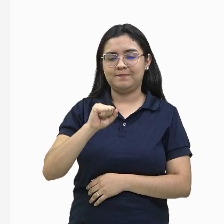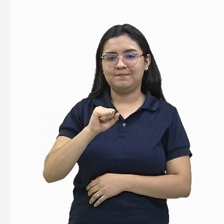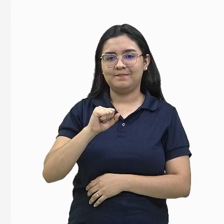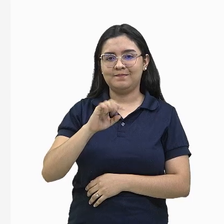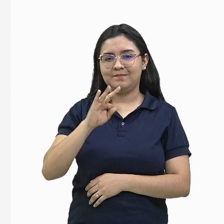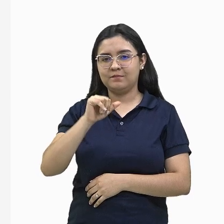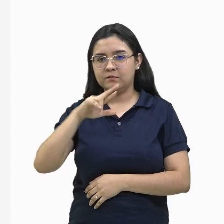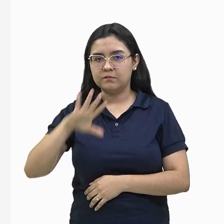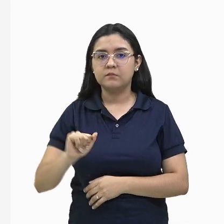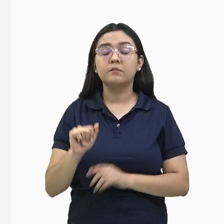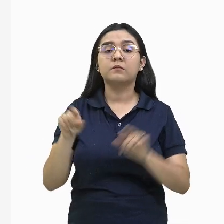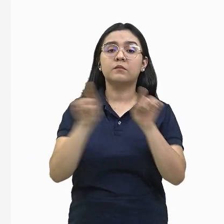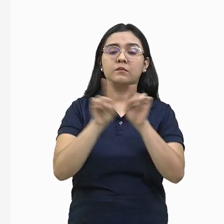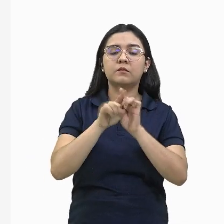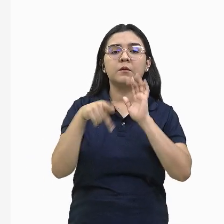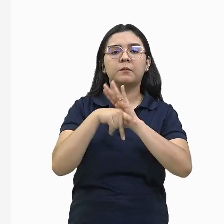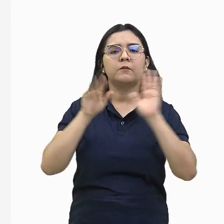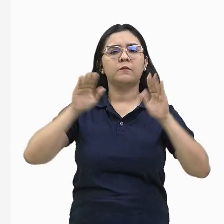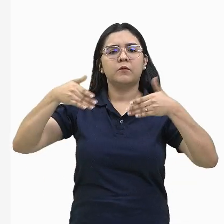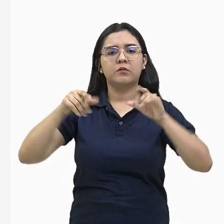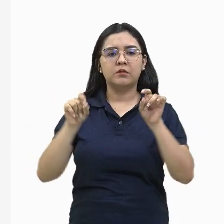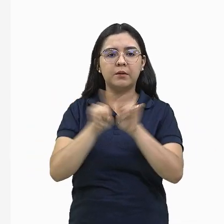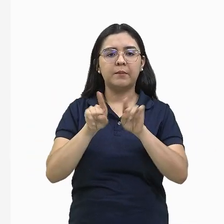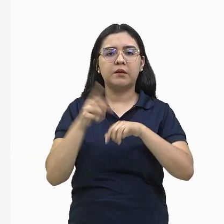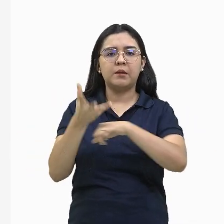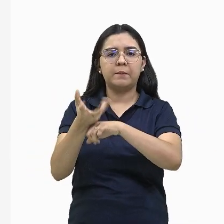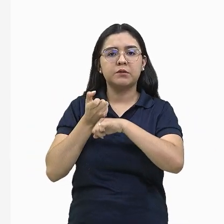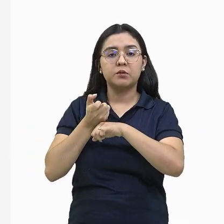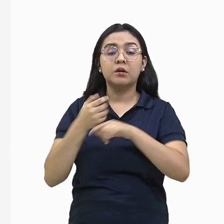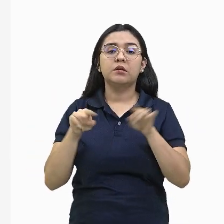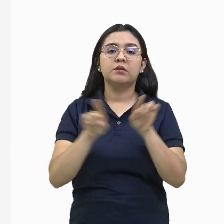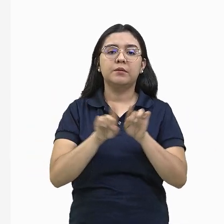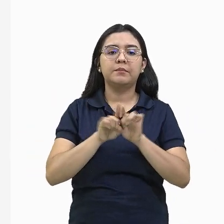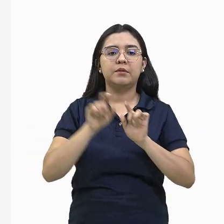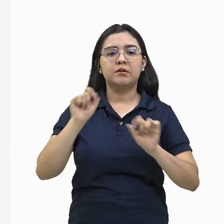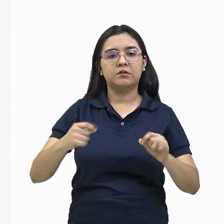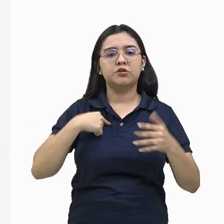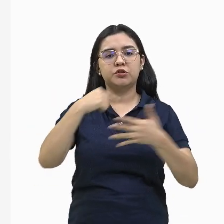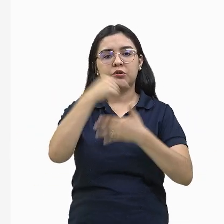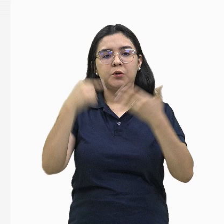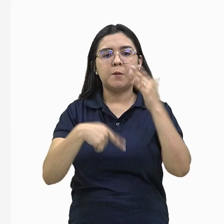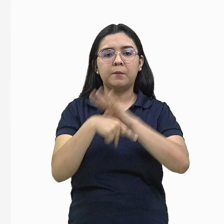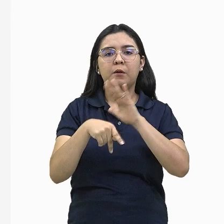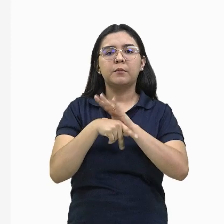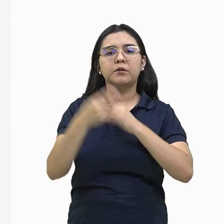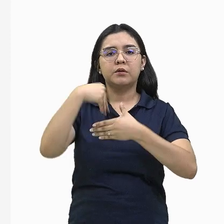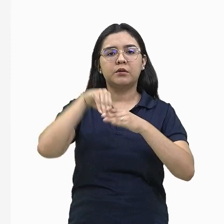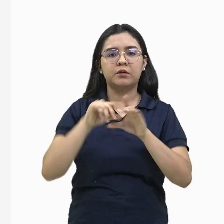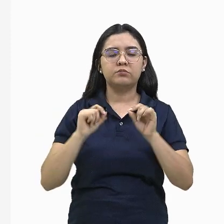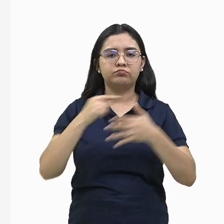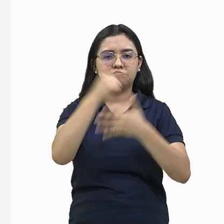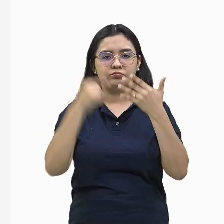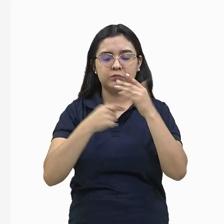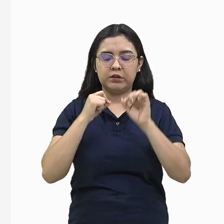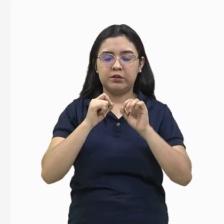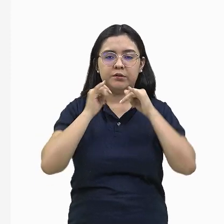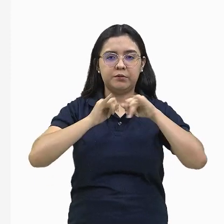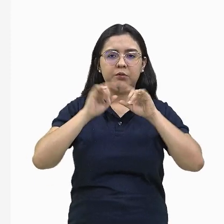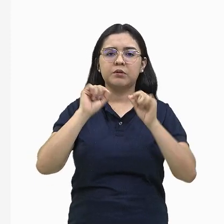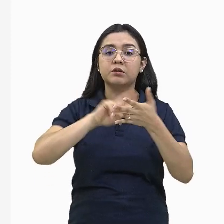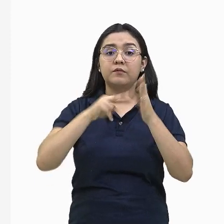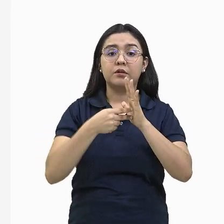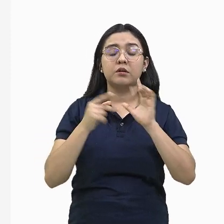exatamente da publicidade, da persuasão, certo? De peças publicitárias. E essa pergunta, o que é uma